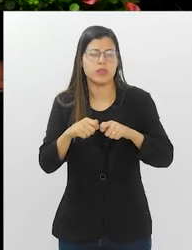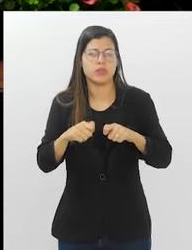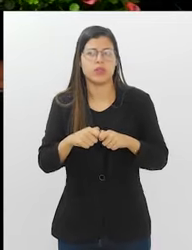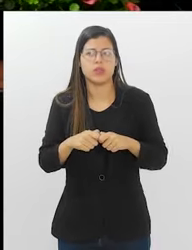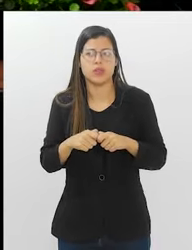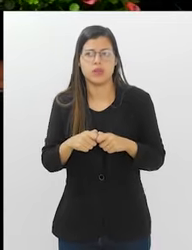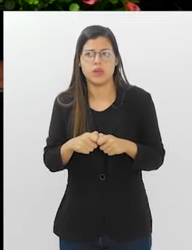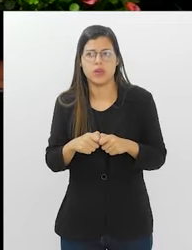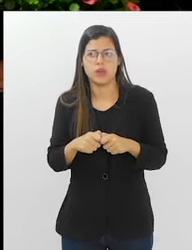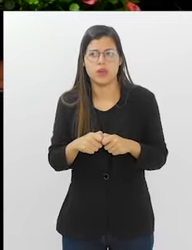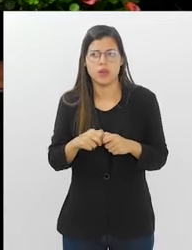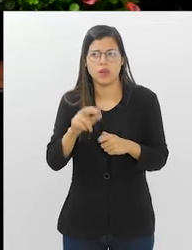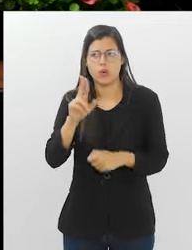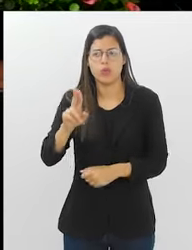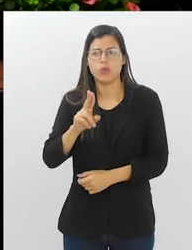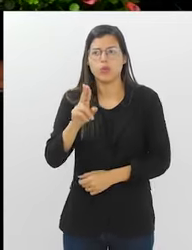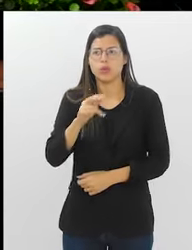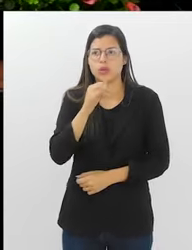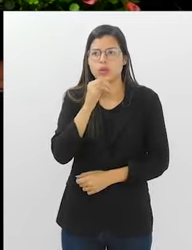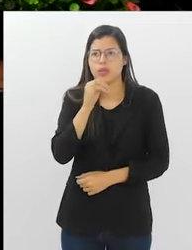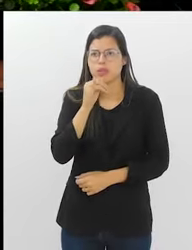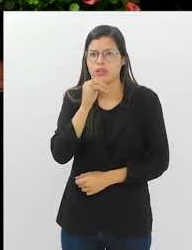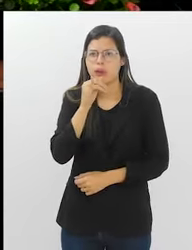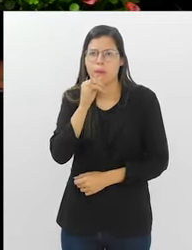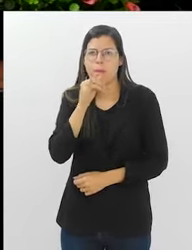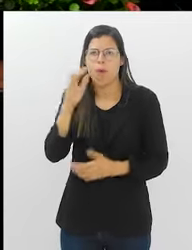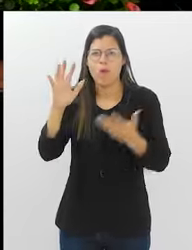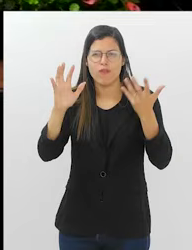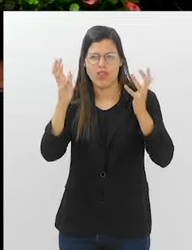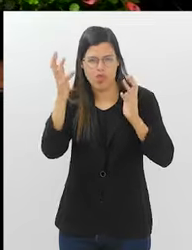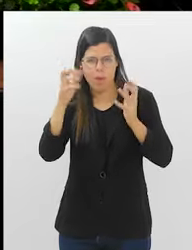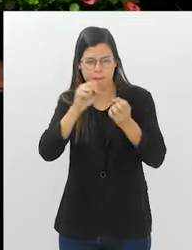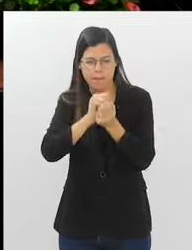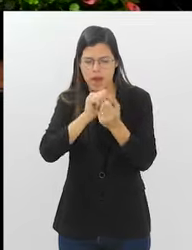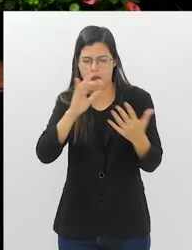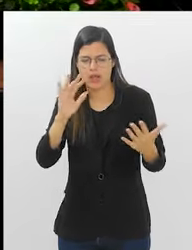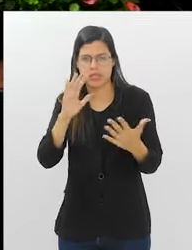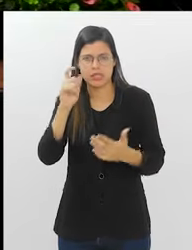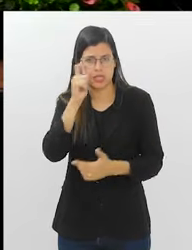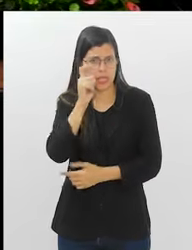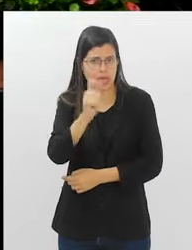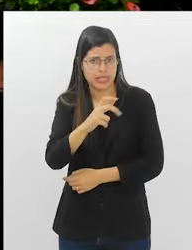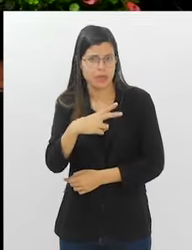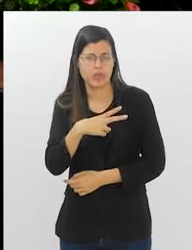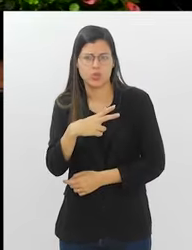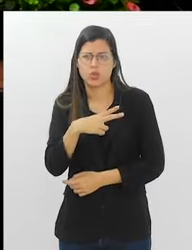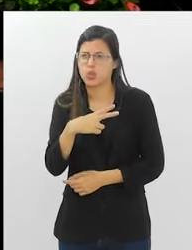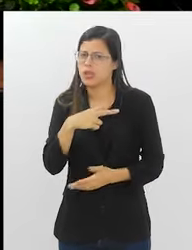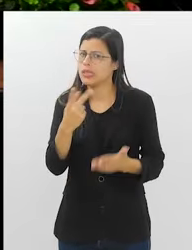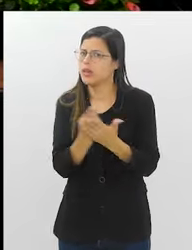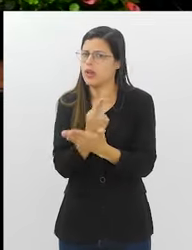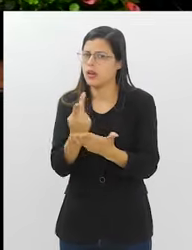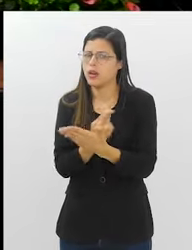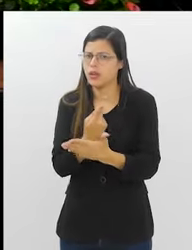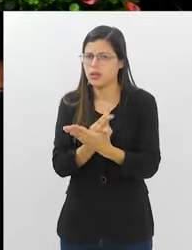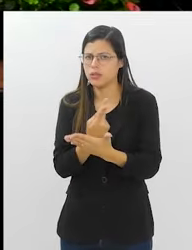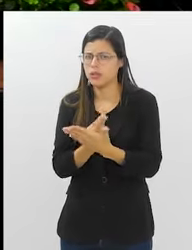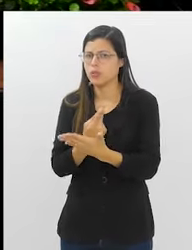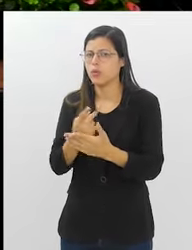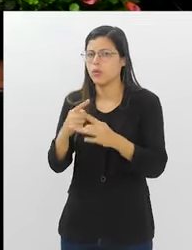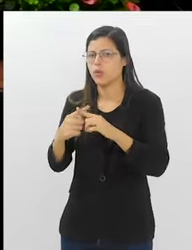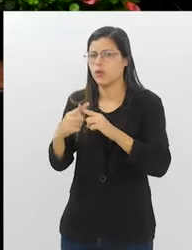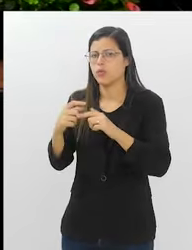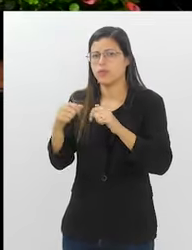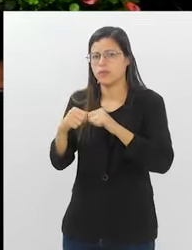vou fazer, eu utilizo do fenômeno, por exemplo, o interesse pessoal, a gente cai no erro. Porque quando a gente